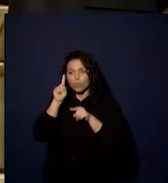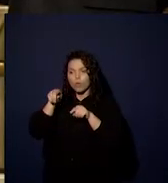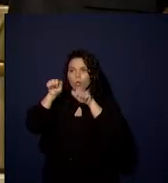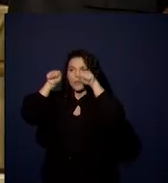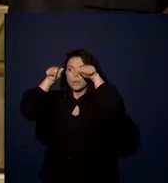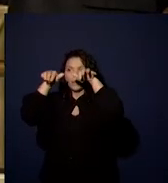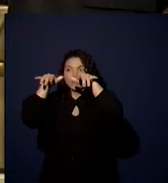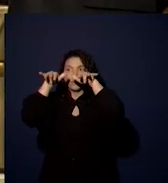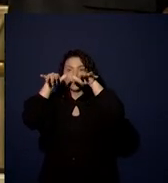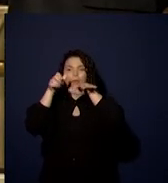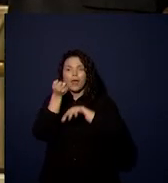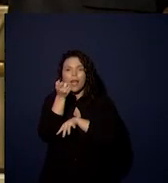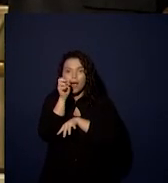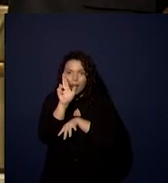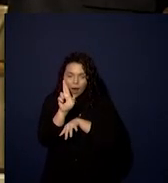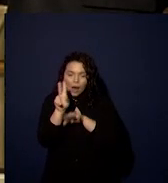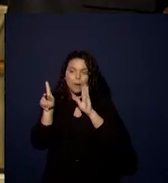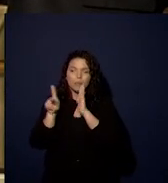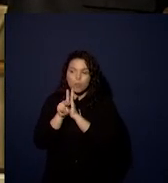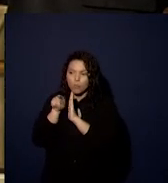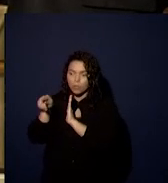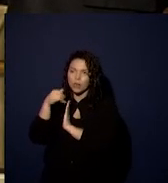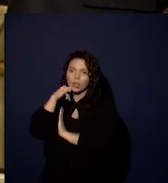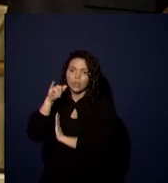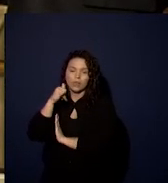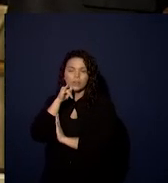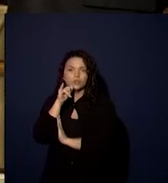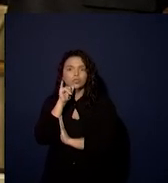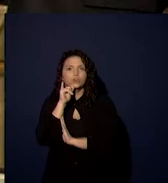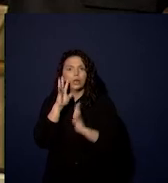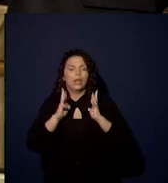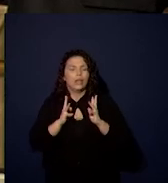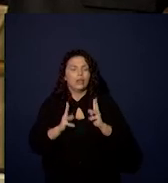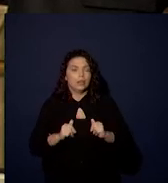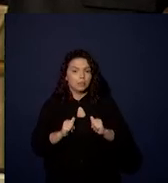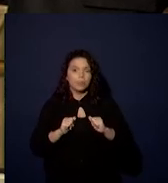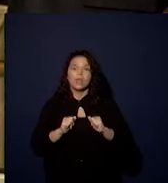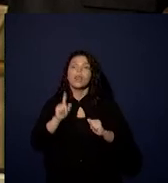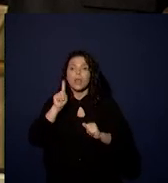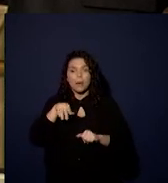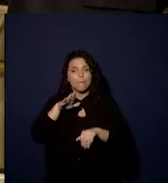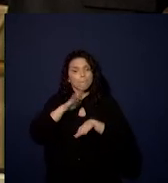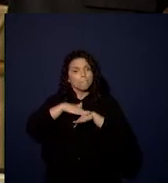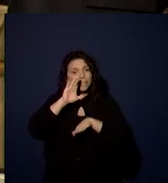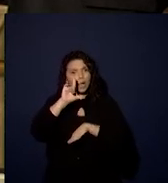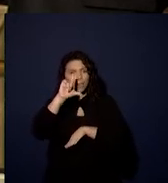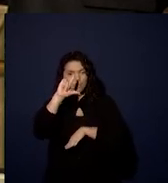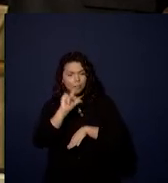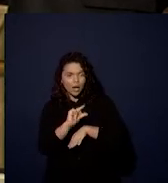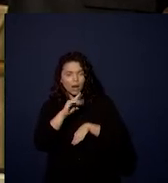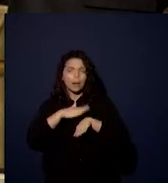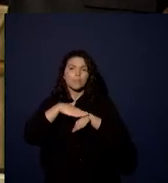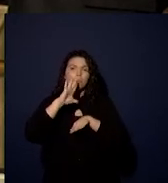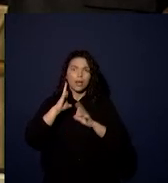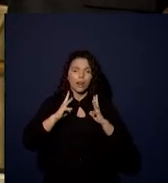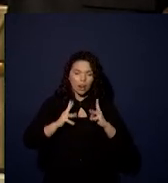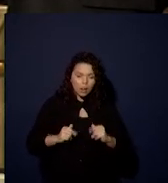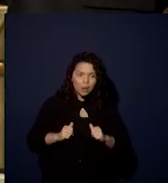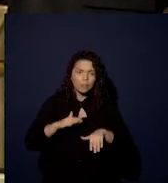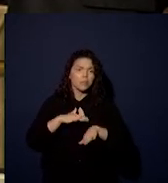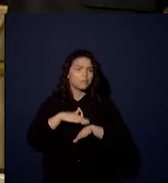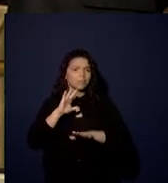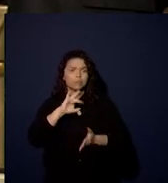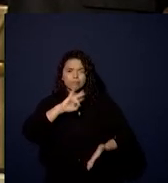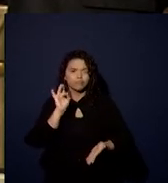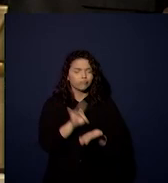produzido também por essa energia então você é mais barato é mais limpo mais eficiente então